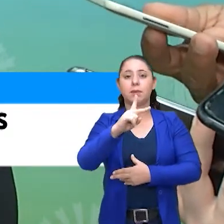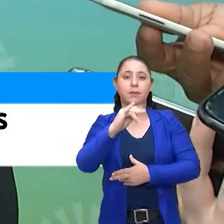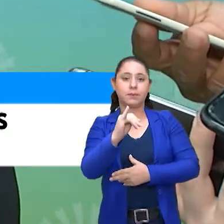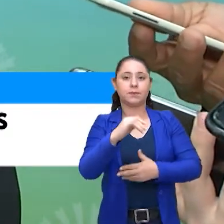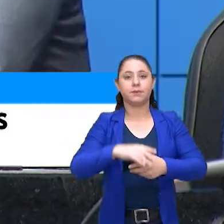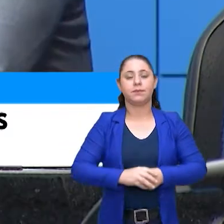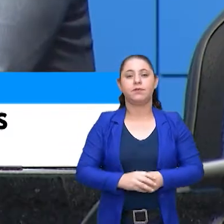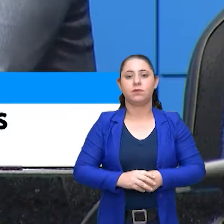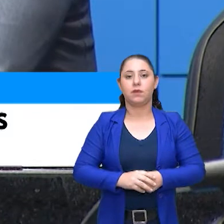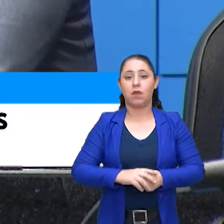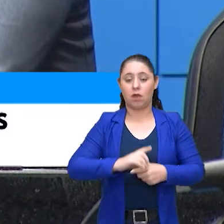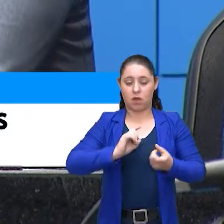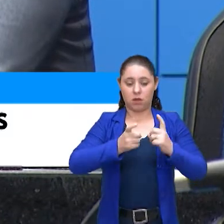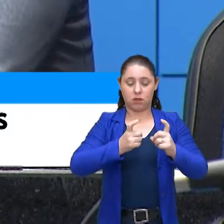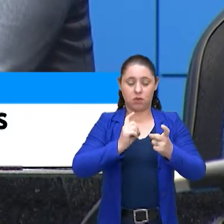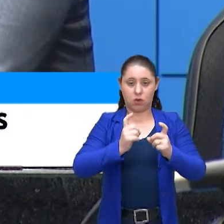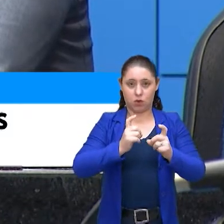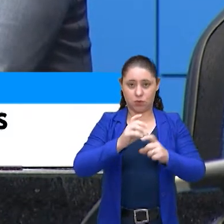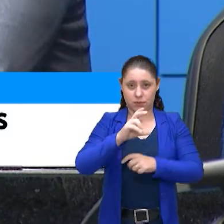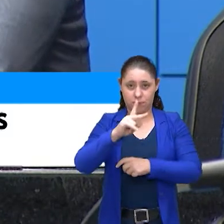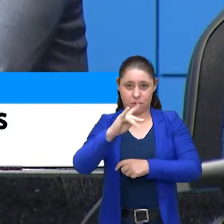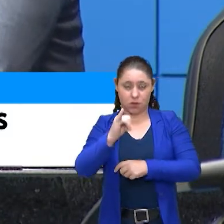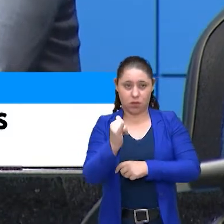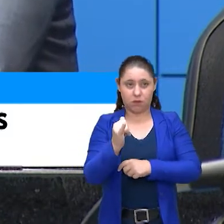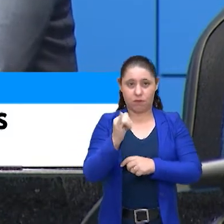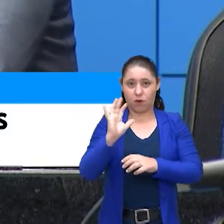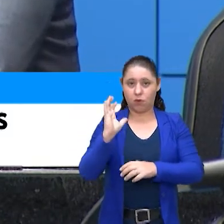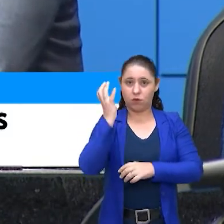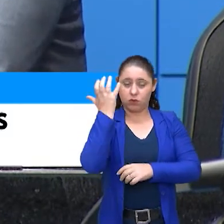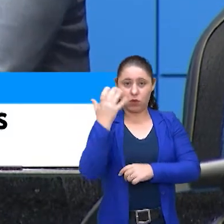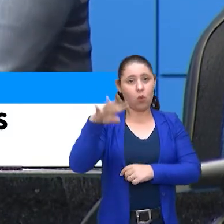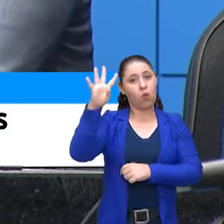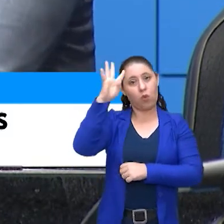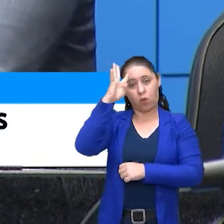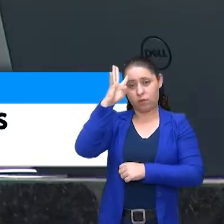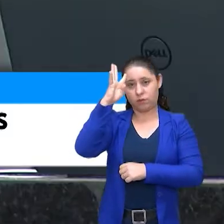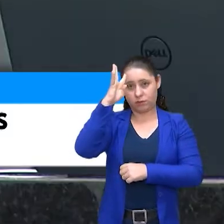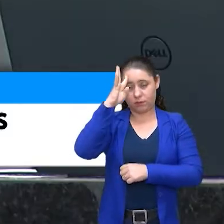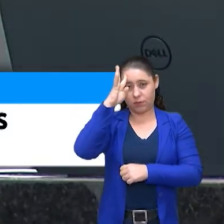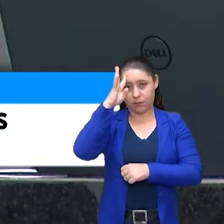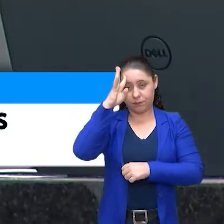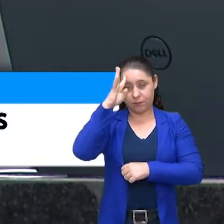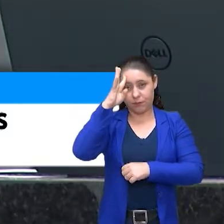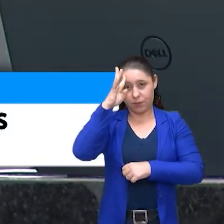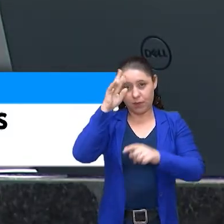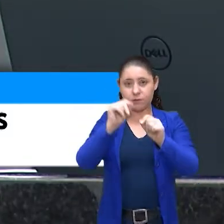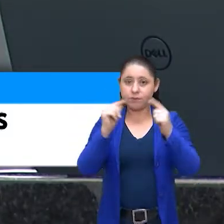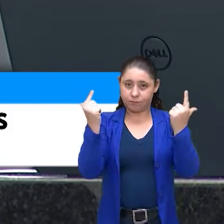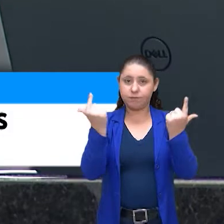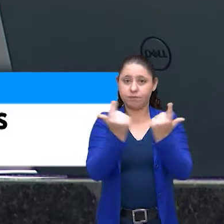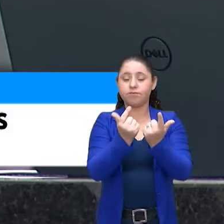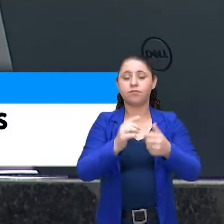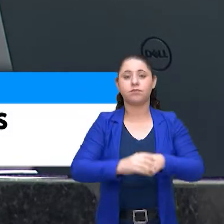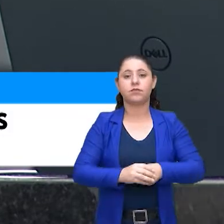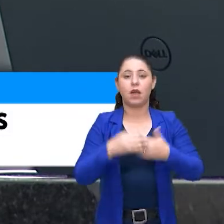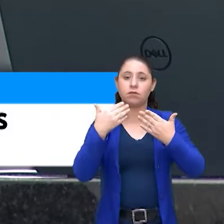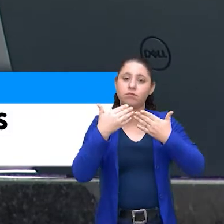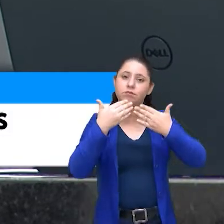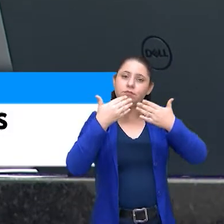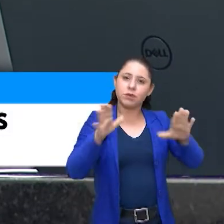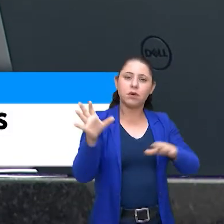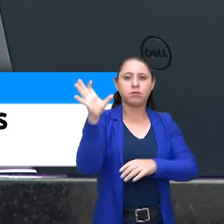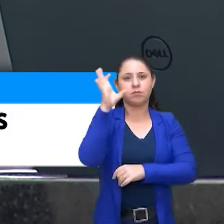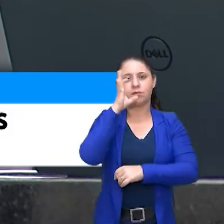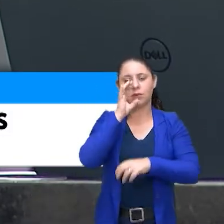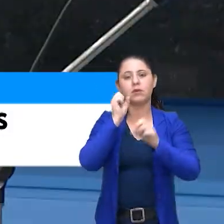dessa CPI. A próxima reunião da CPI deve acontecer em sessão ordinária nesta quarta-feira, na sede do Legislativo. A transmissão